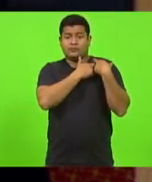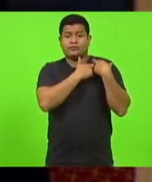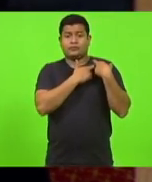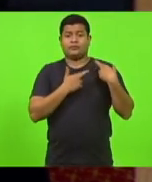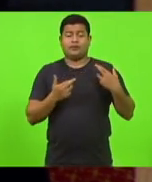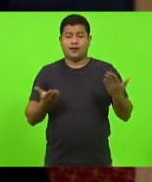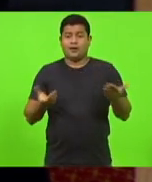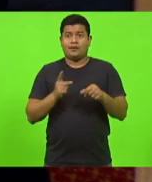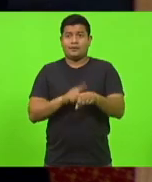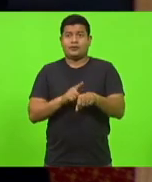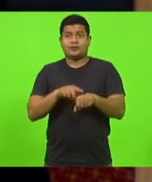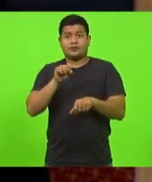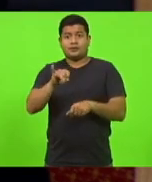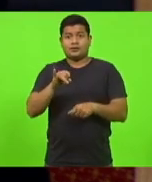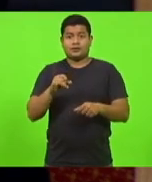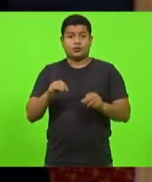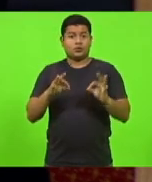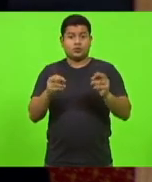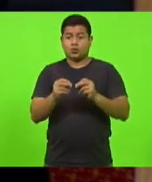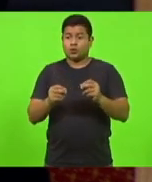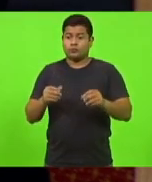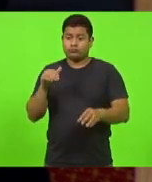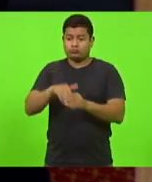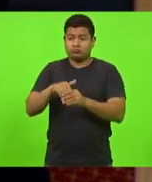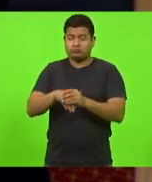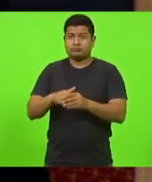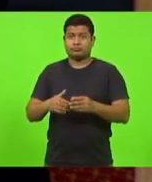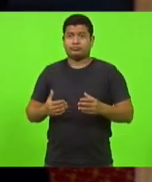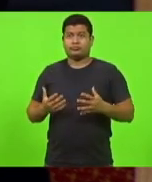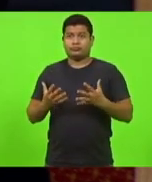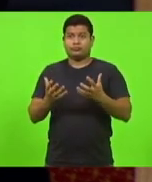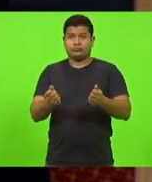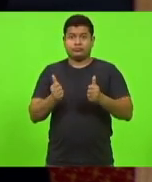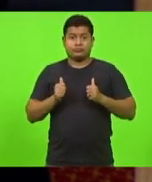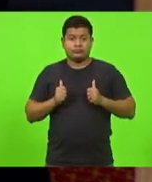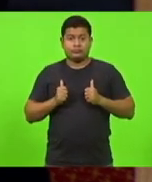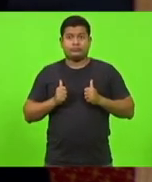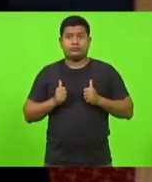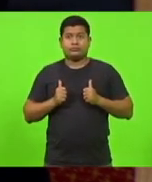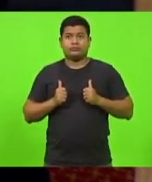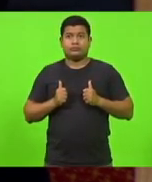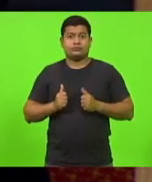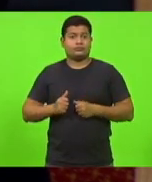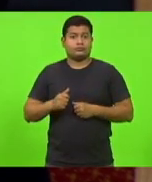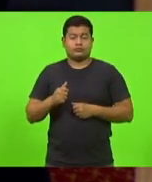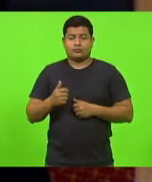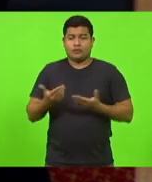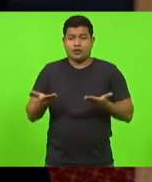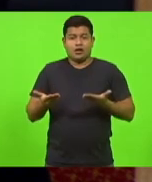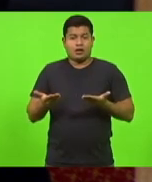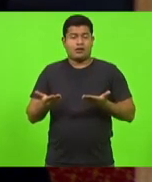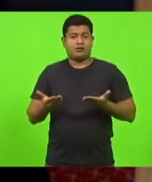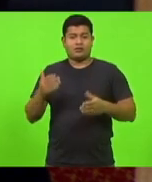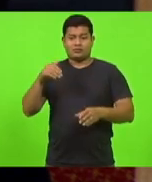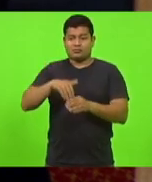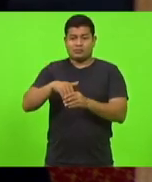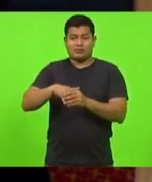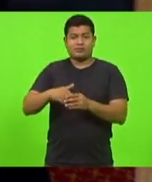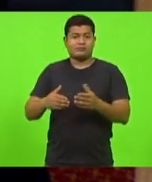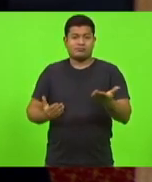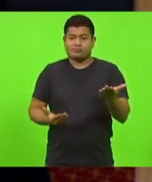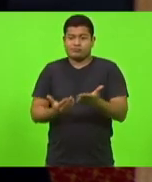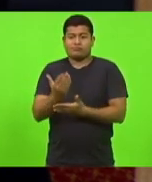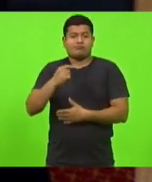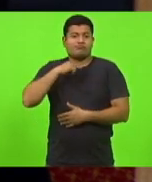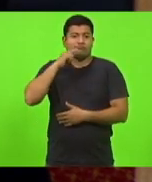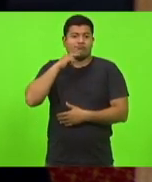todo mundo votasse contigo, amiga, pela abstenção no projeto, não tinha aumento nenhum. E aí a gente também não pode deixar que isso